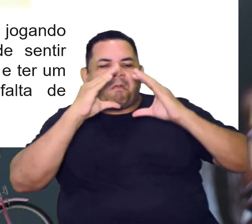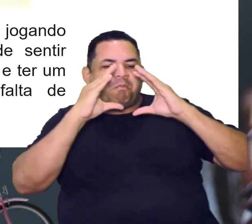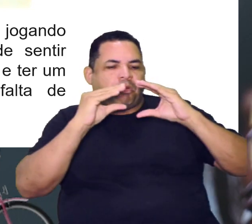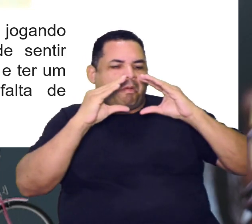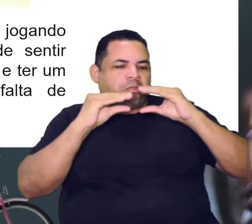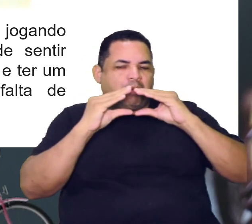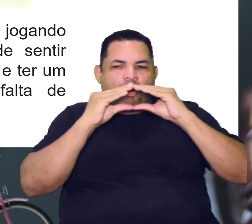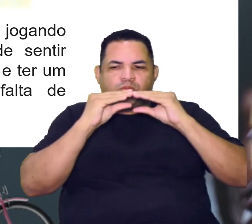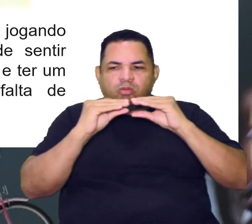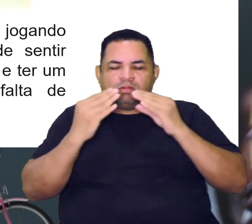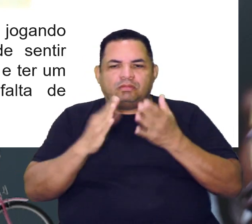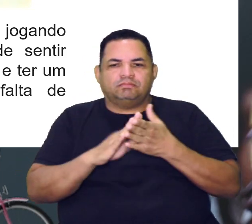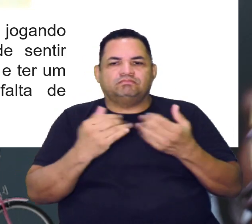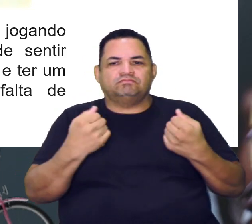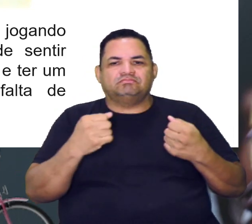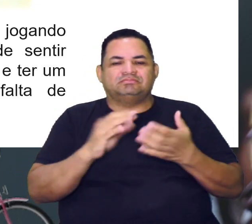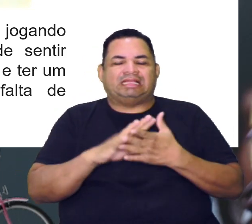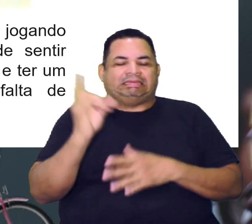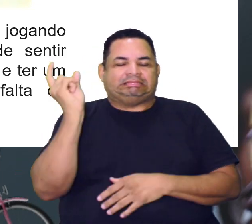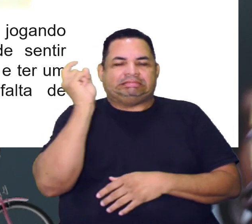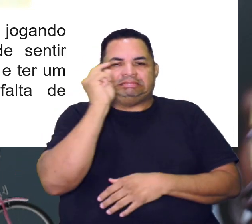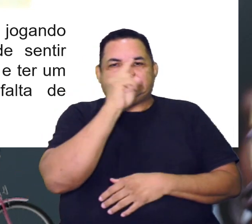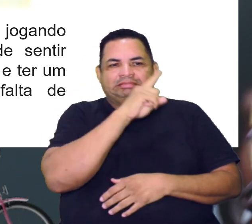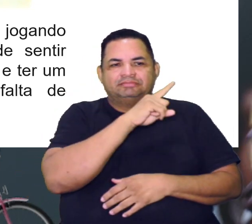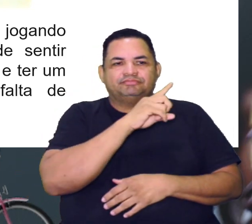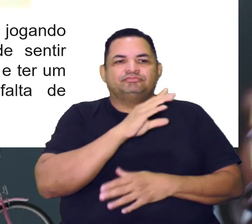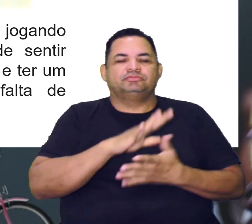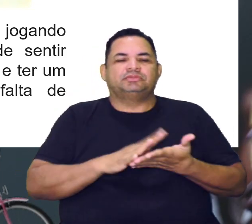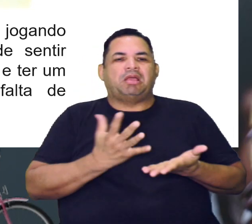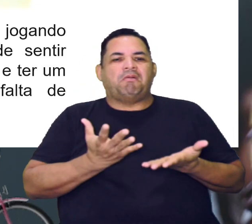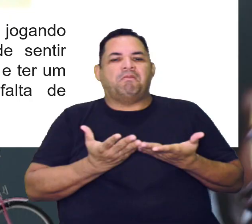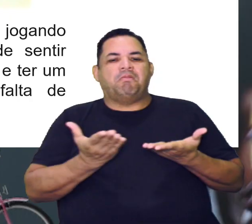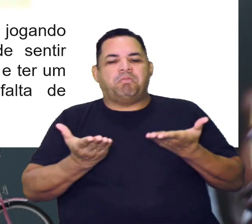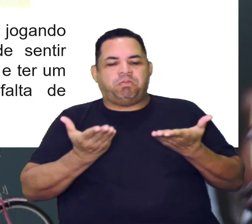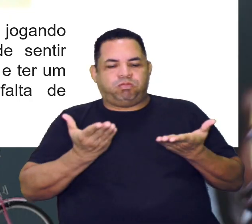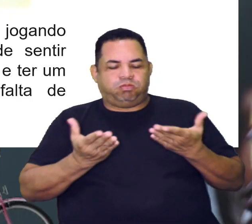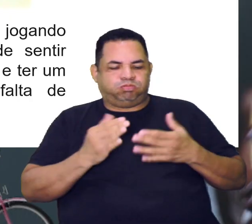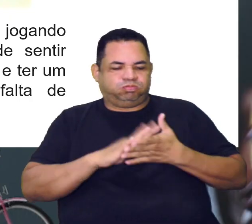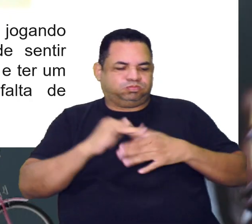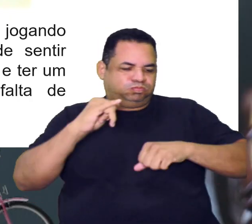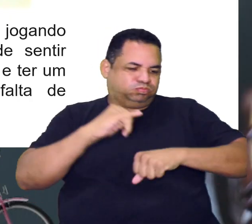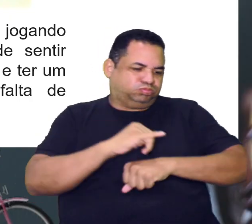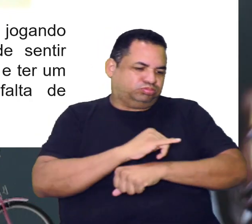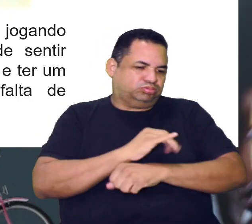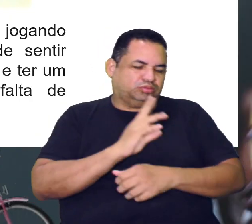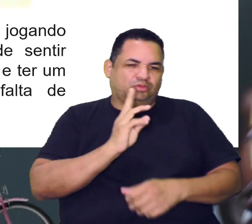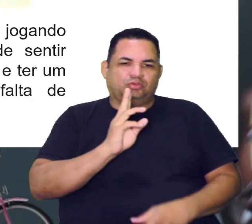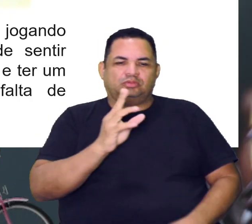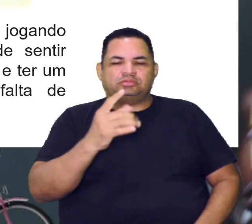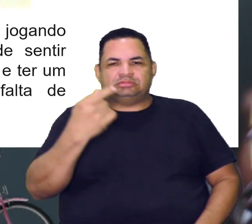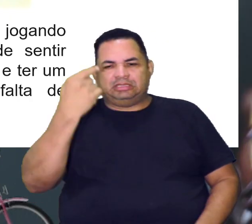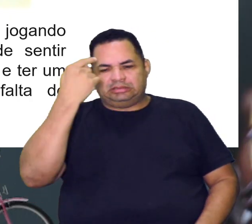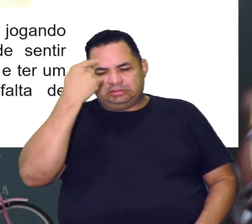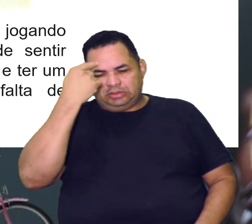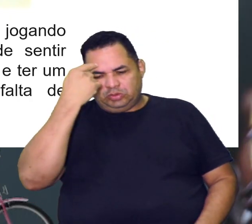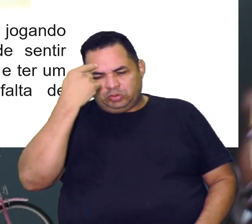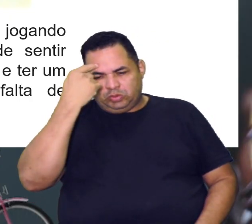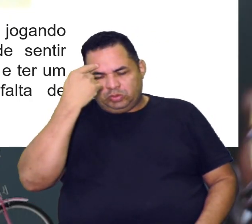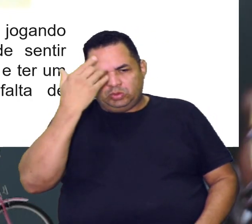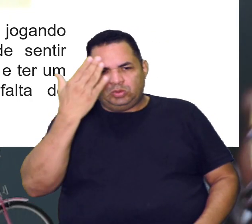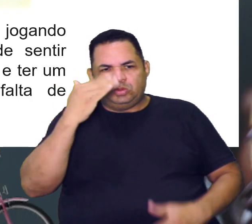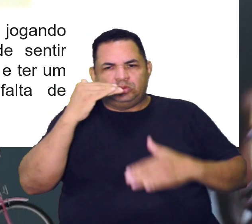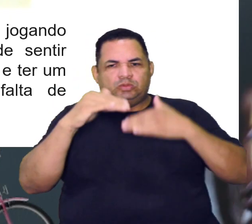rápidas, ele pode sentir aí dificuldades de manter o seu peso corporal, de manter a sua concentração, de